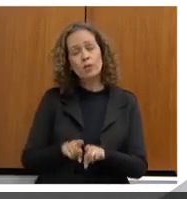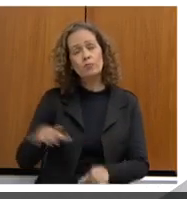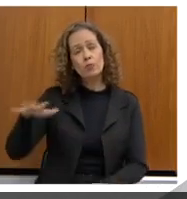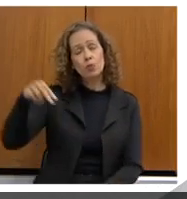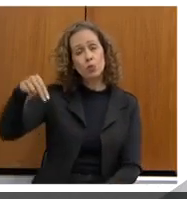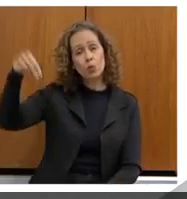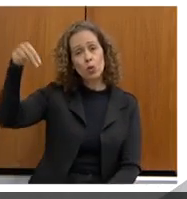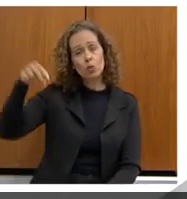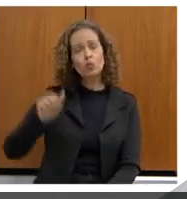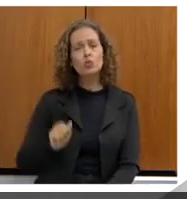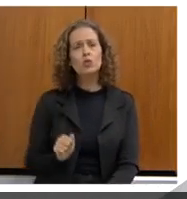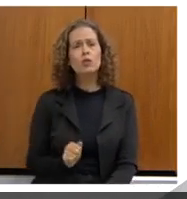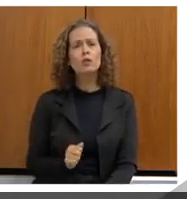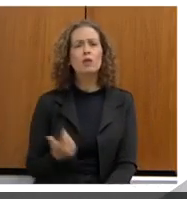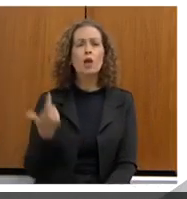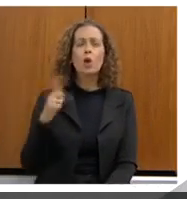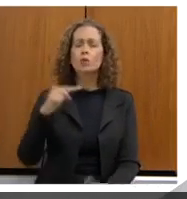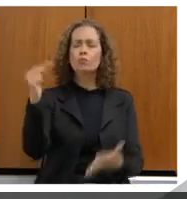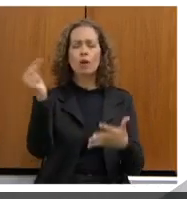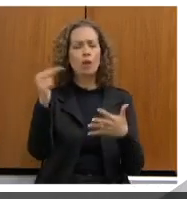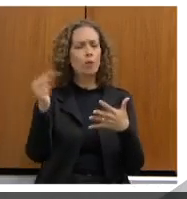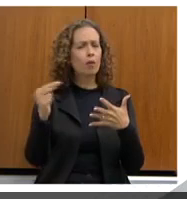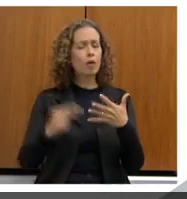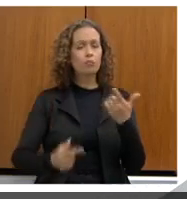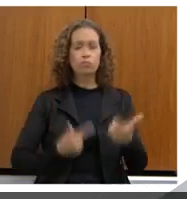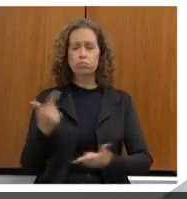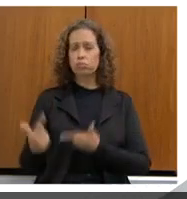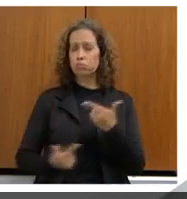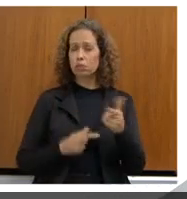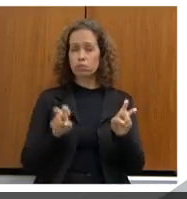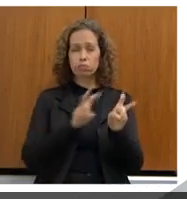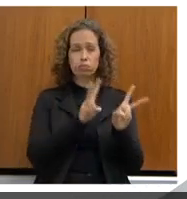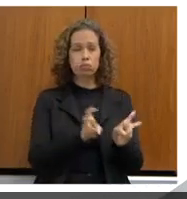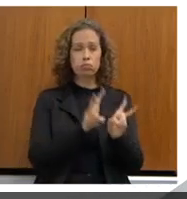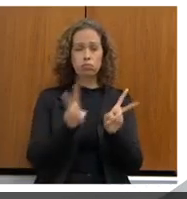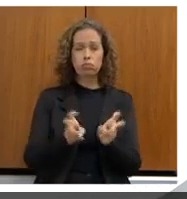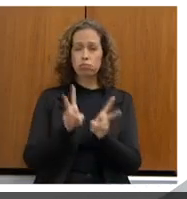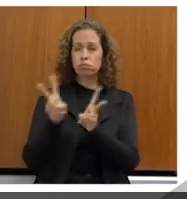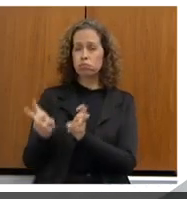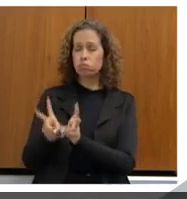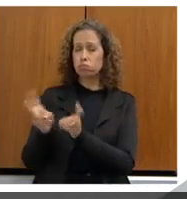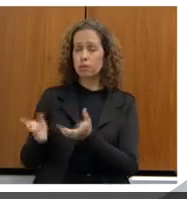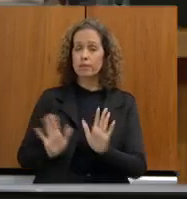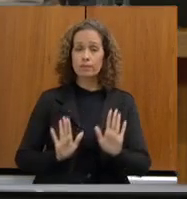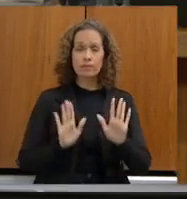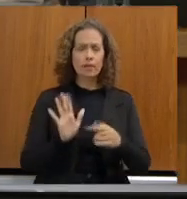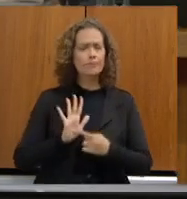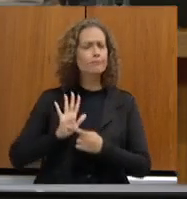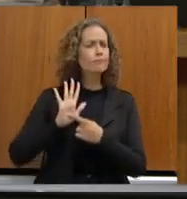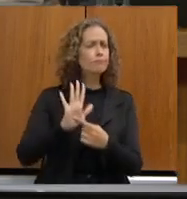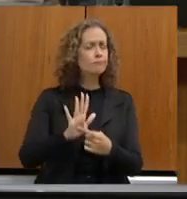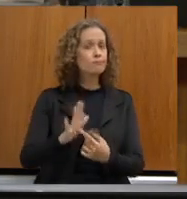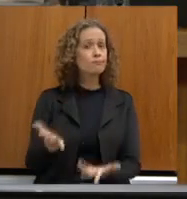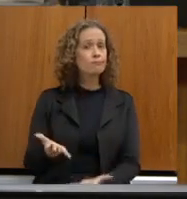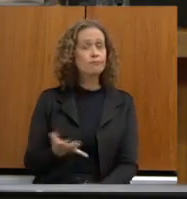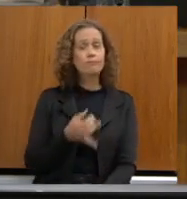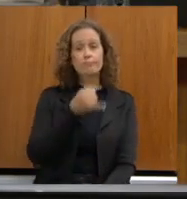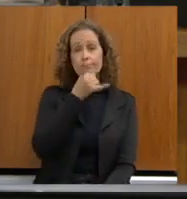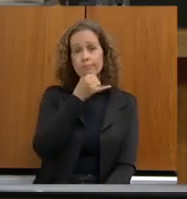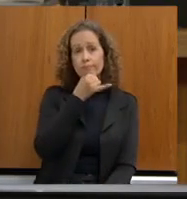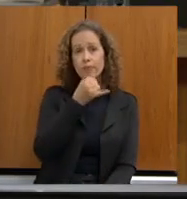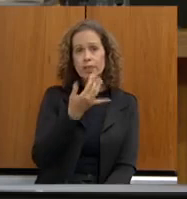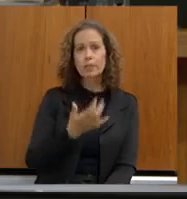entre outras tantas operações é o caso de destacar por exemplo a